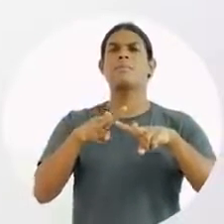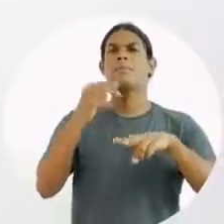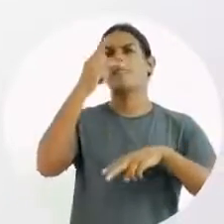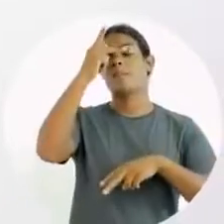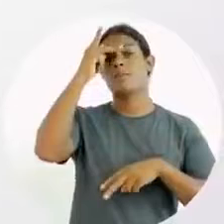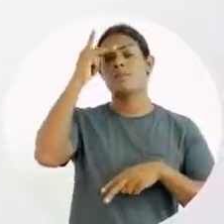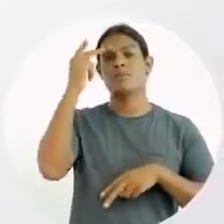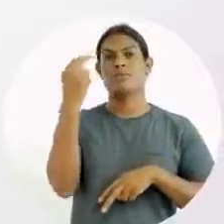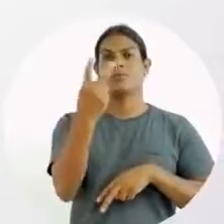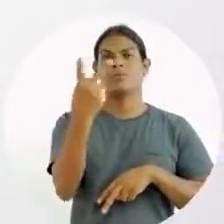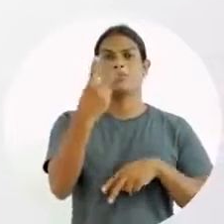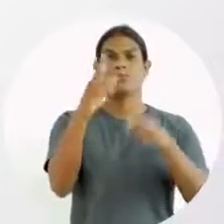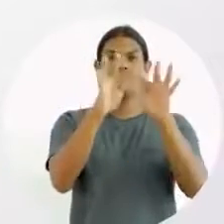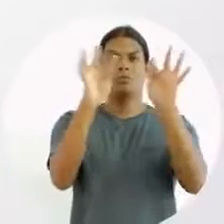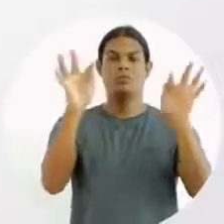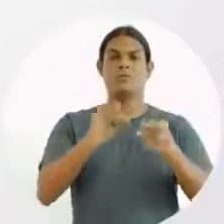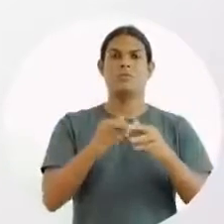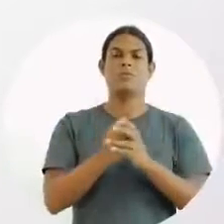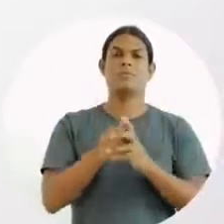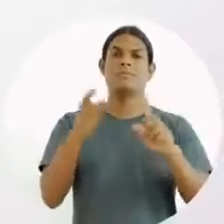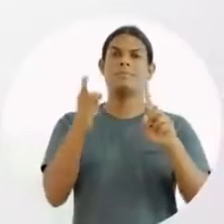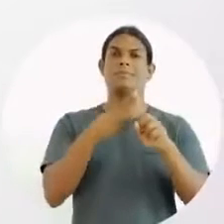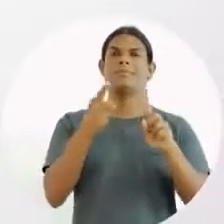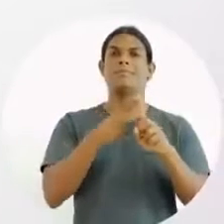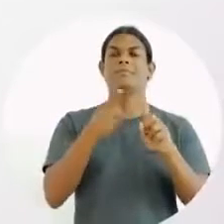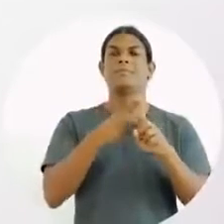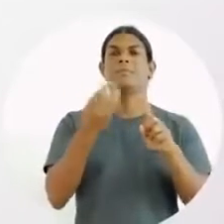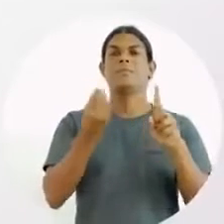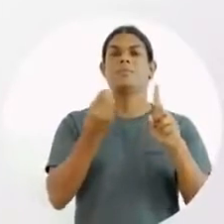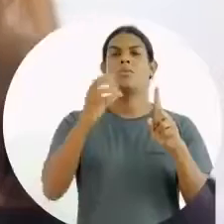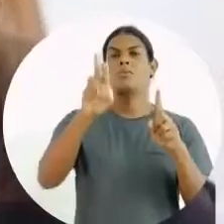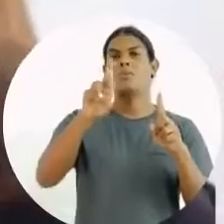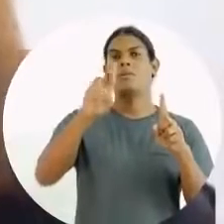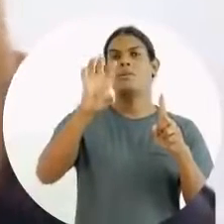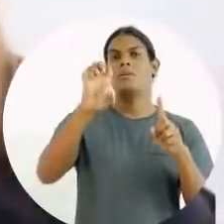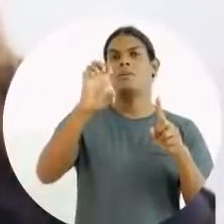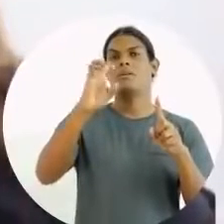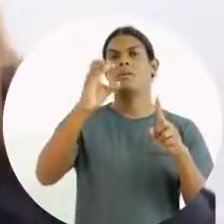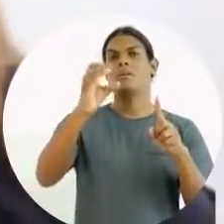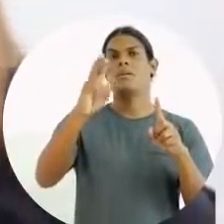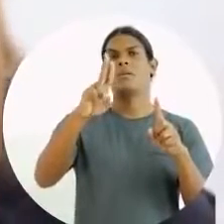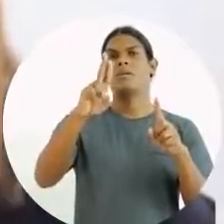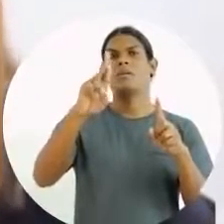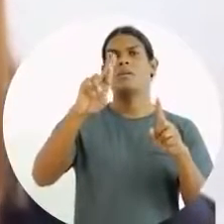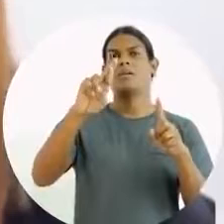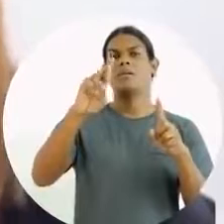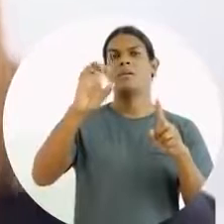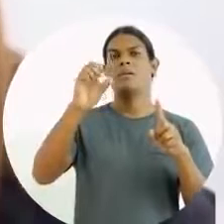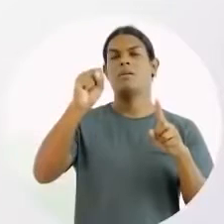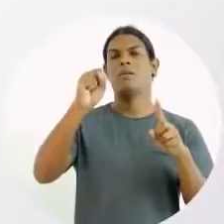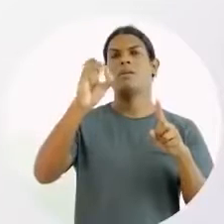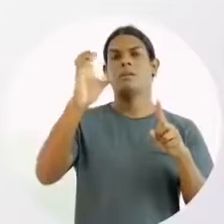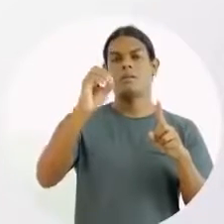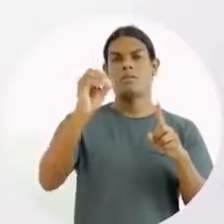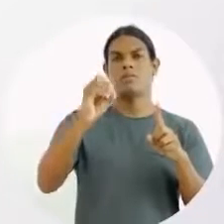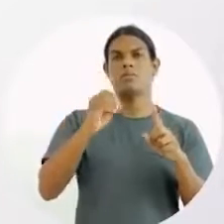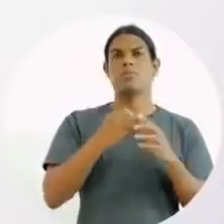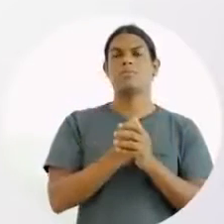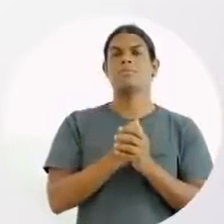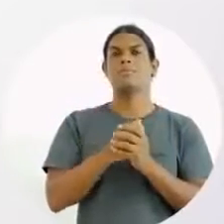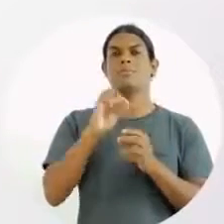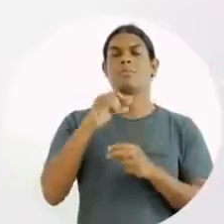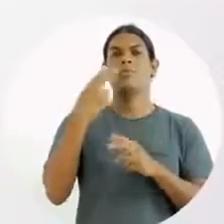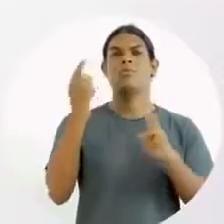duas formas. Eu posso visualizar as pessoas como recurso e as pessoas como pessoas. Pessoas